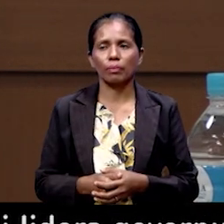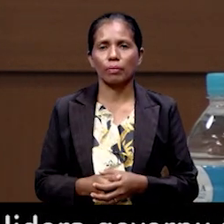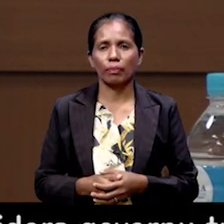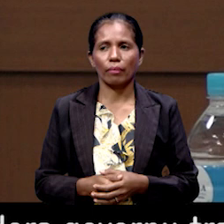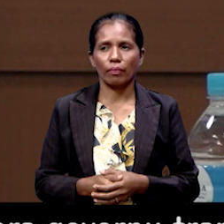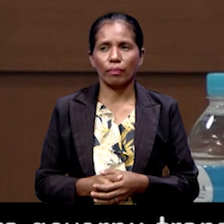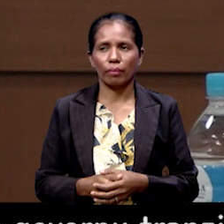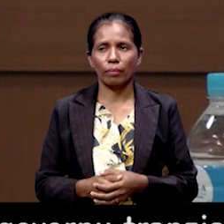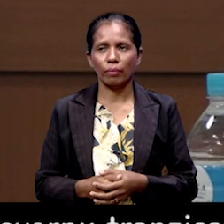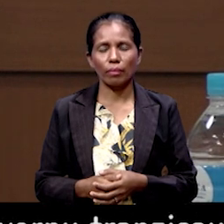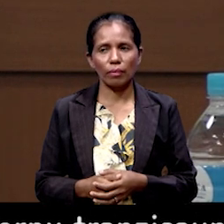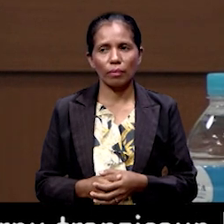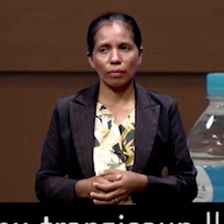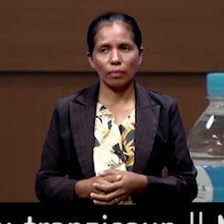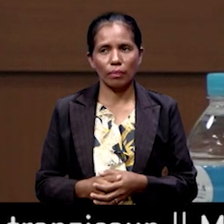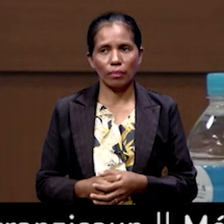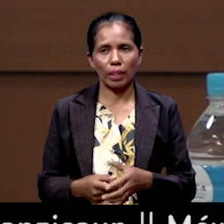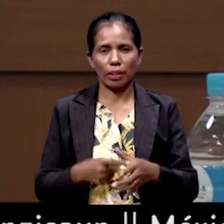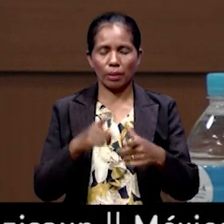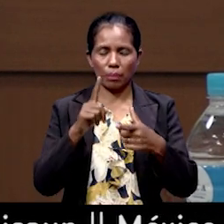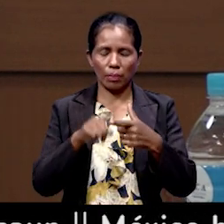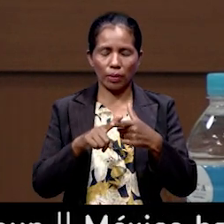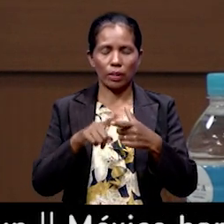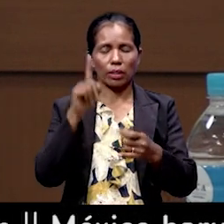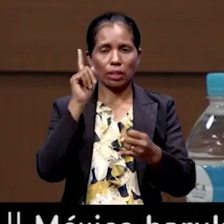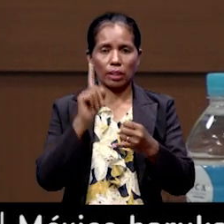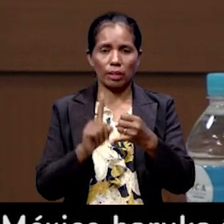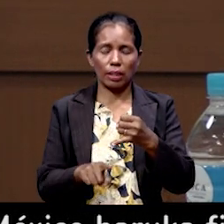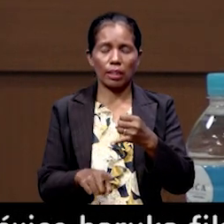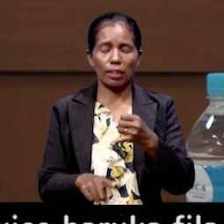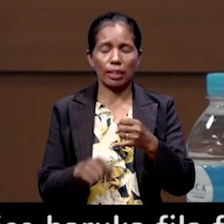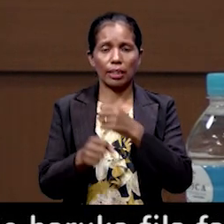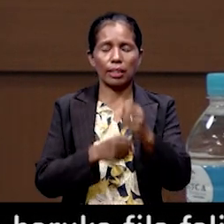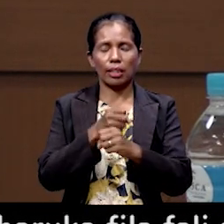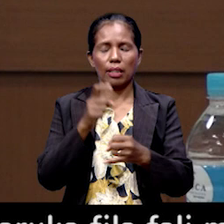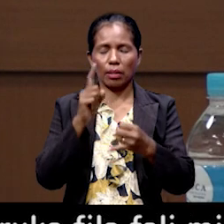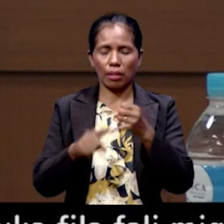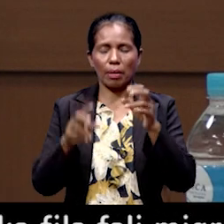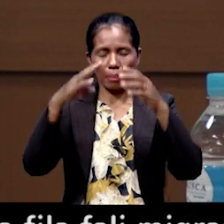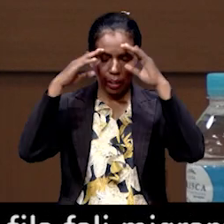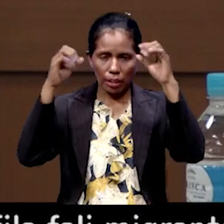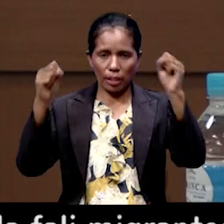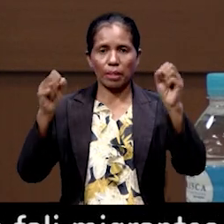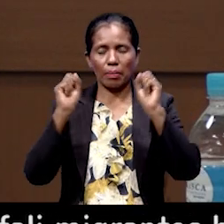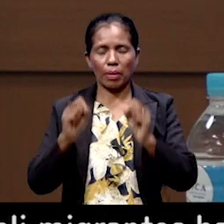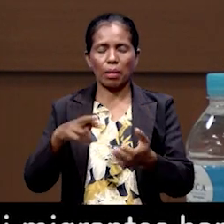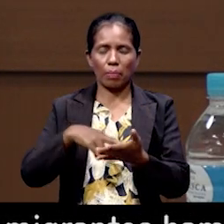para antes fim do ano, Presidente da República bele promulga a Lei do Orçamento Geral do Estado